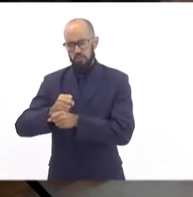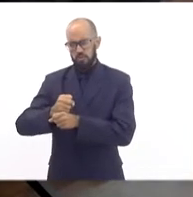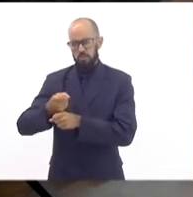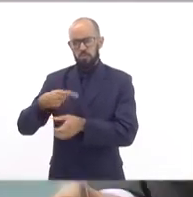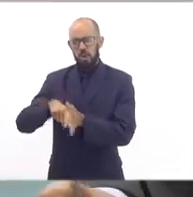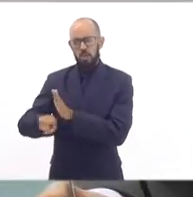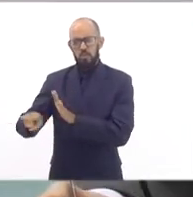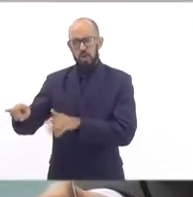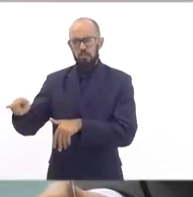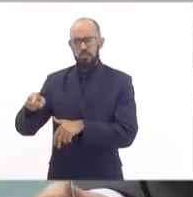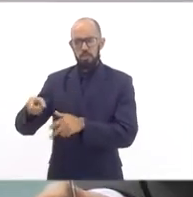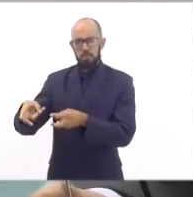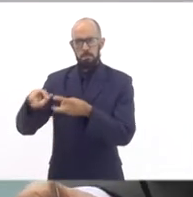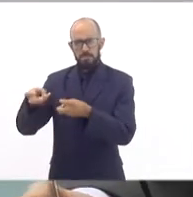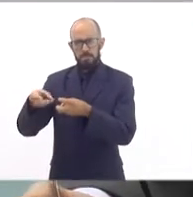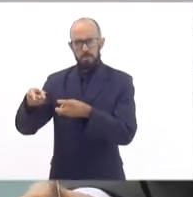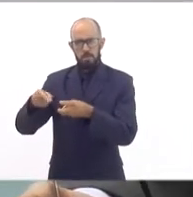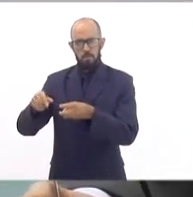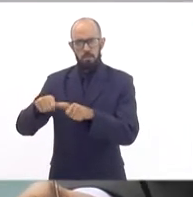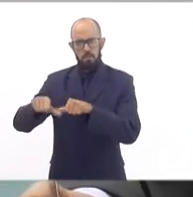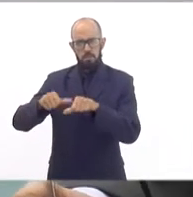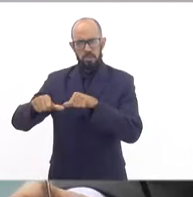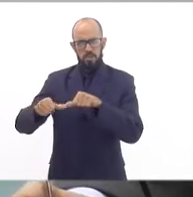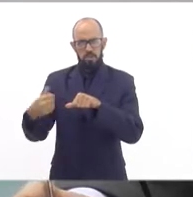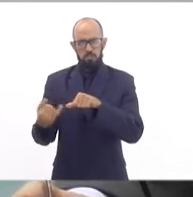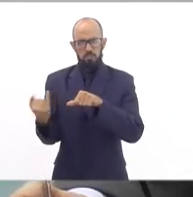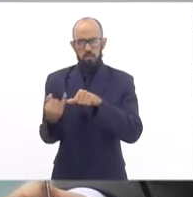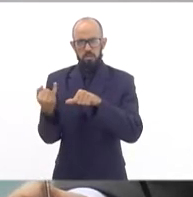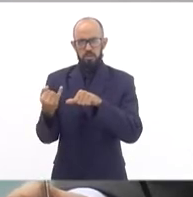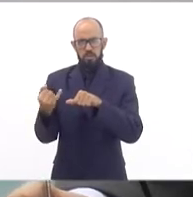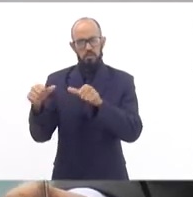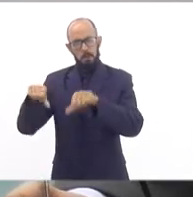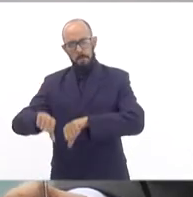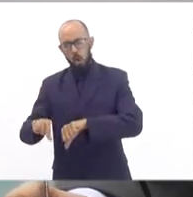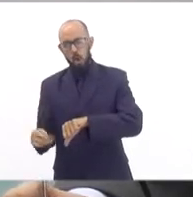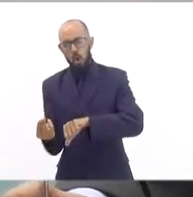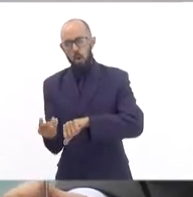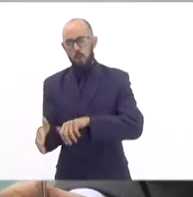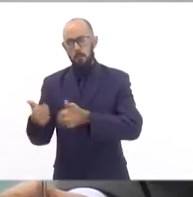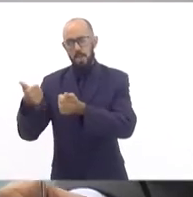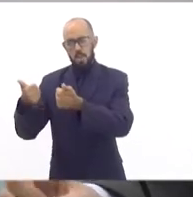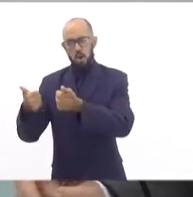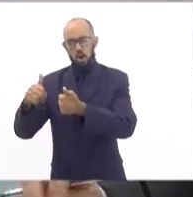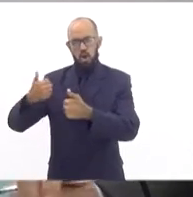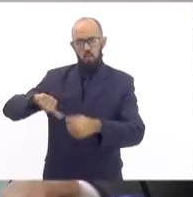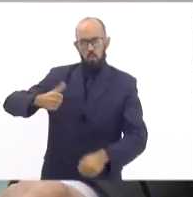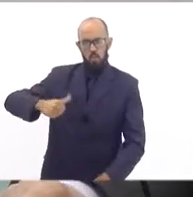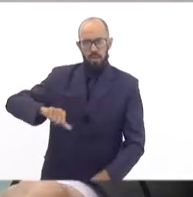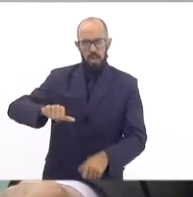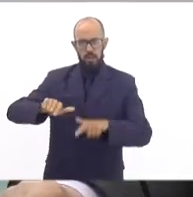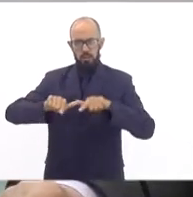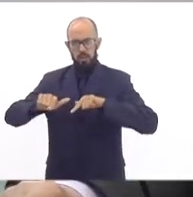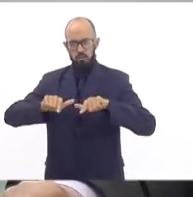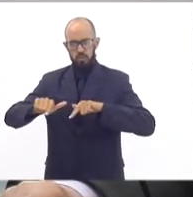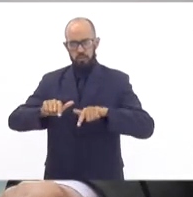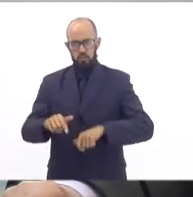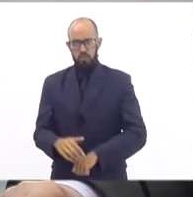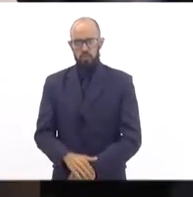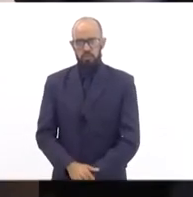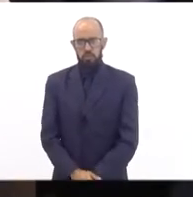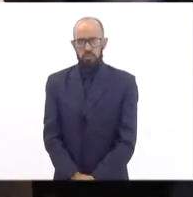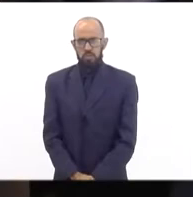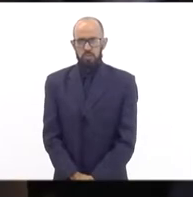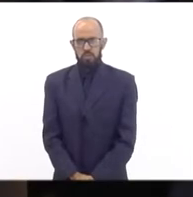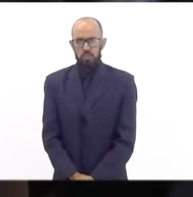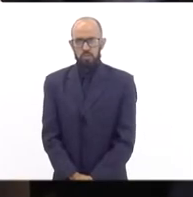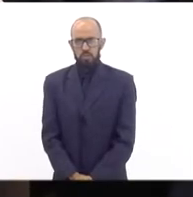assim, alguma mudança importante para pior ou para melhor na qualidade do serviço prestado pelos trens?